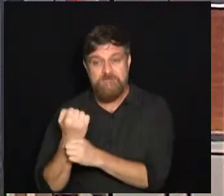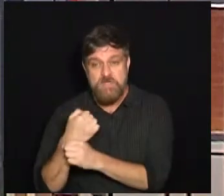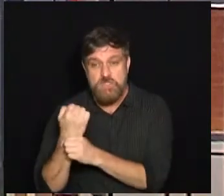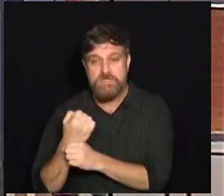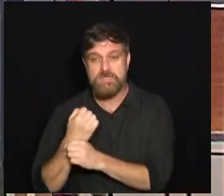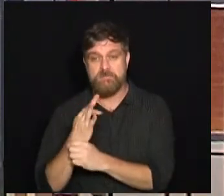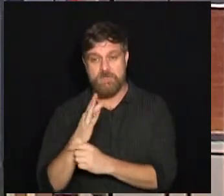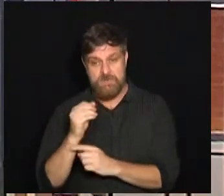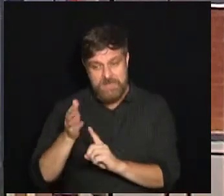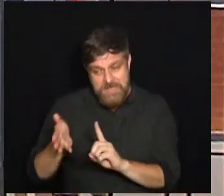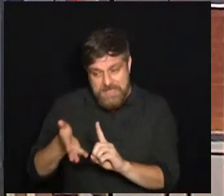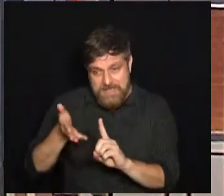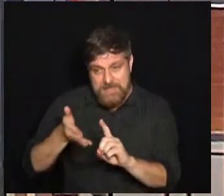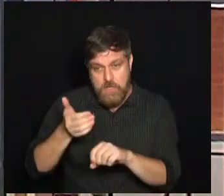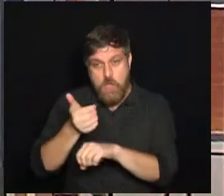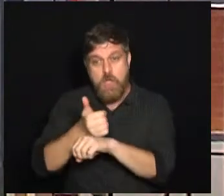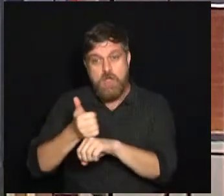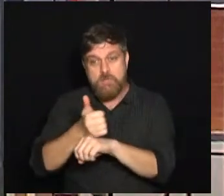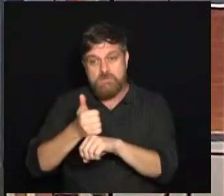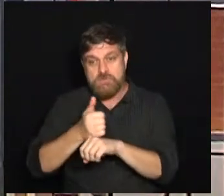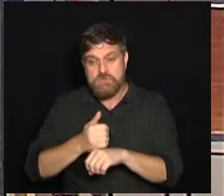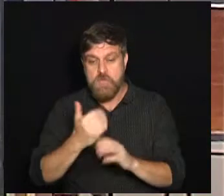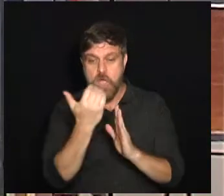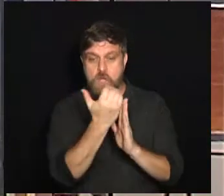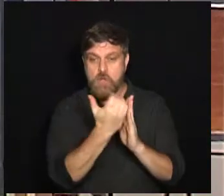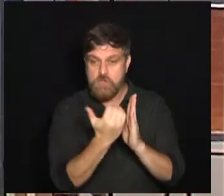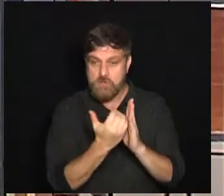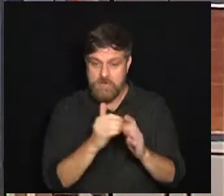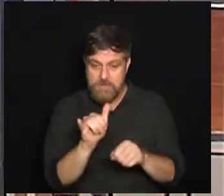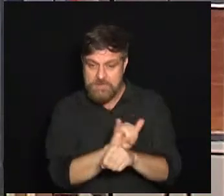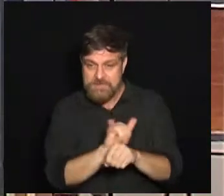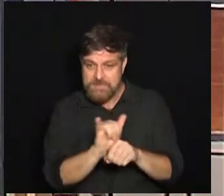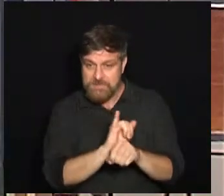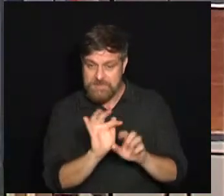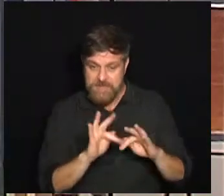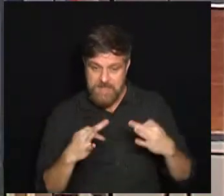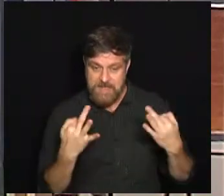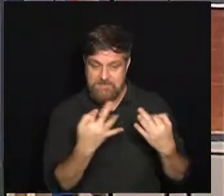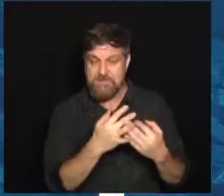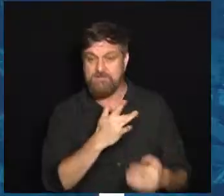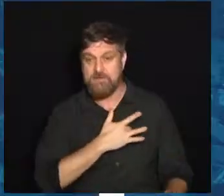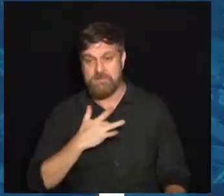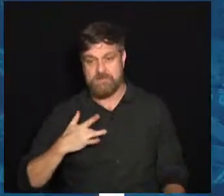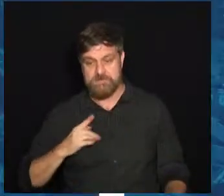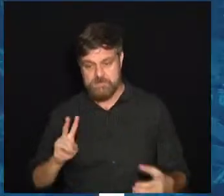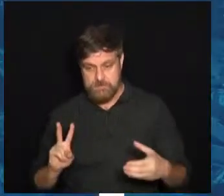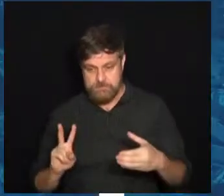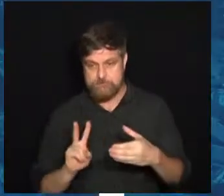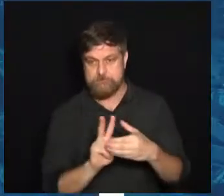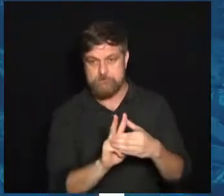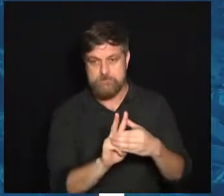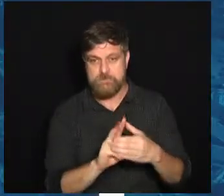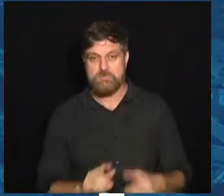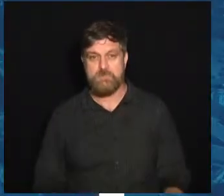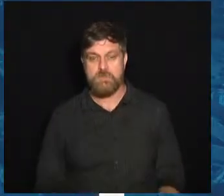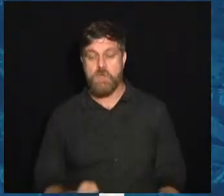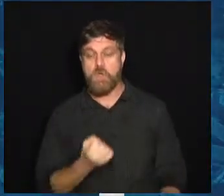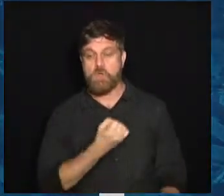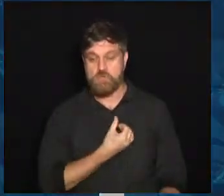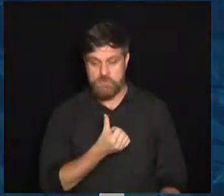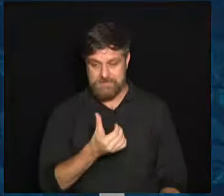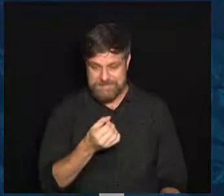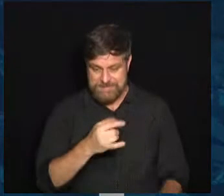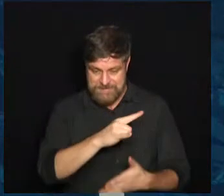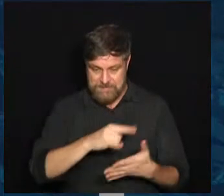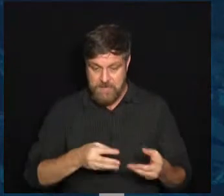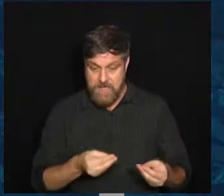e terapeutas ocupacionais no programa Estratégia Saúde da Família. A moção de número 60 é destinada